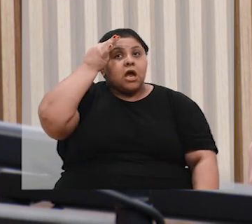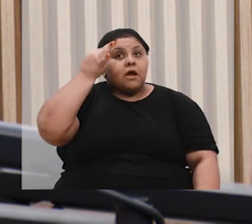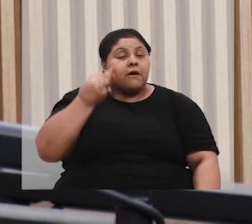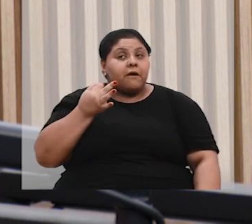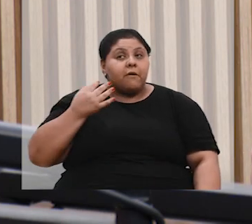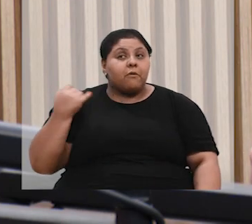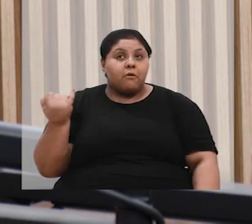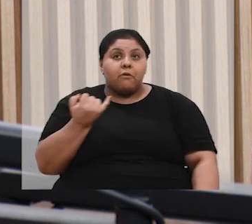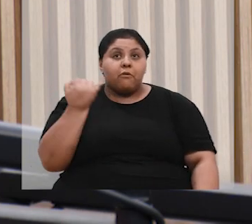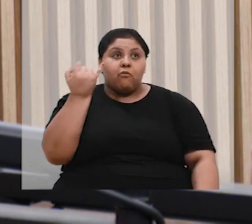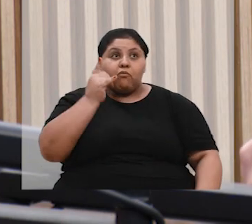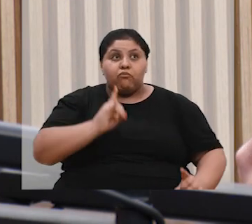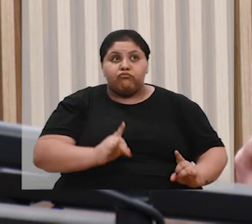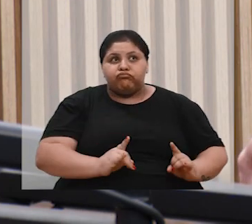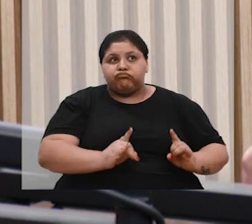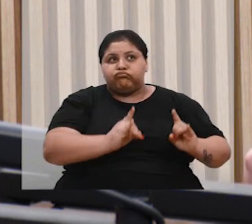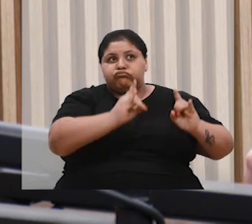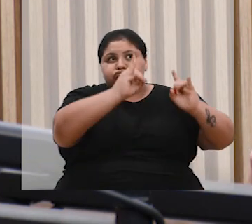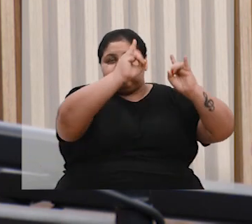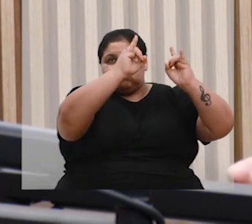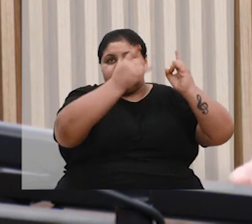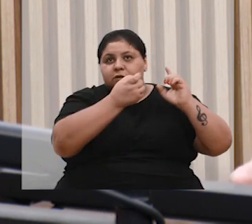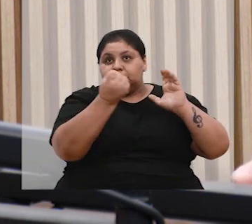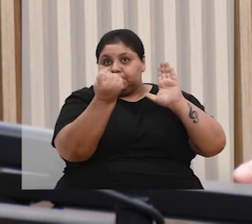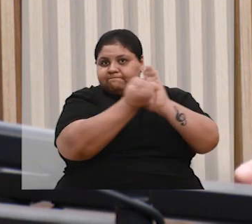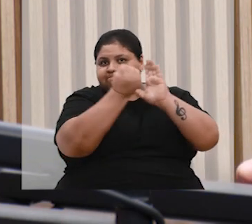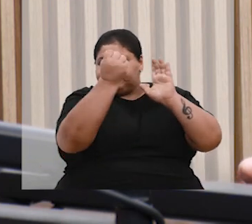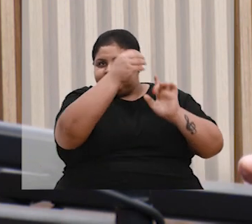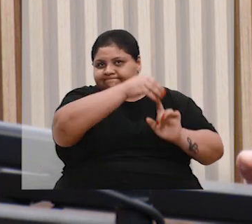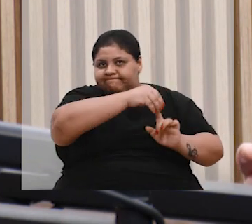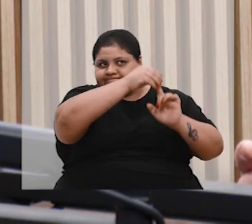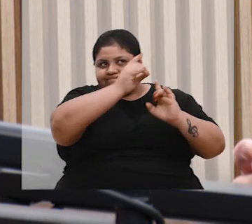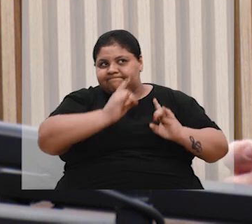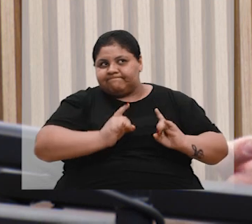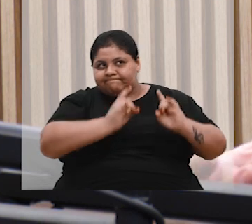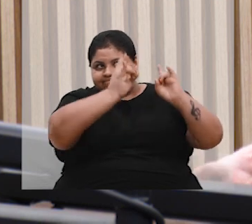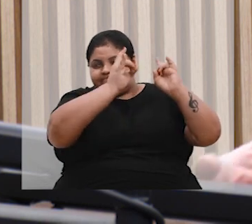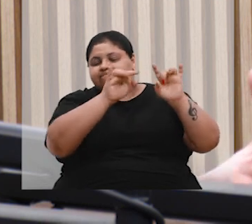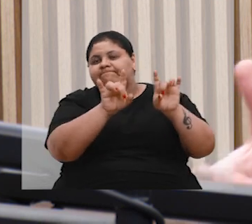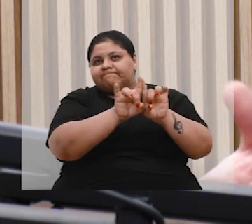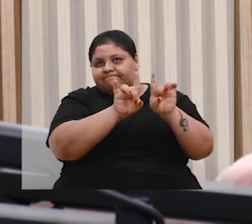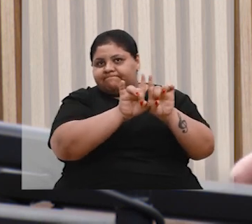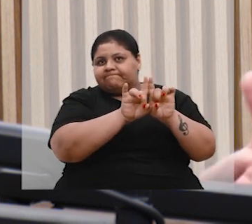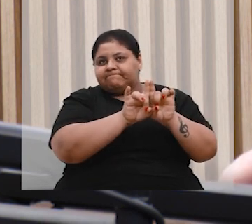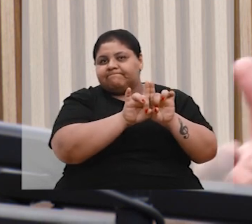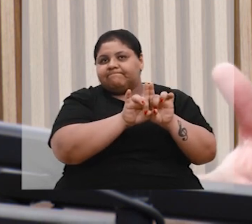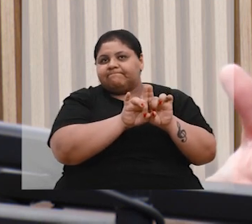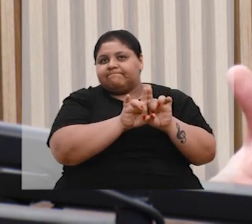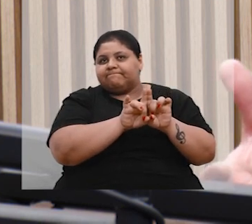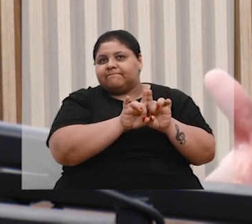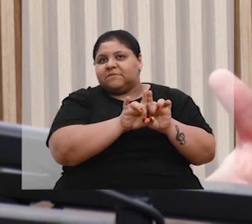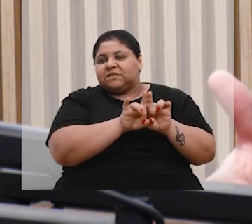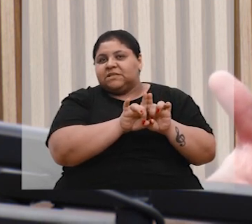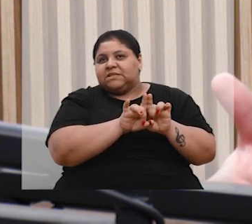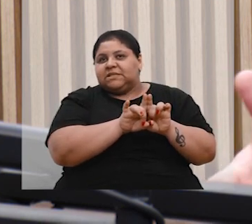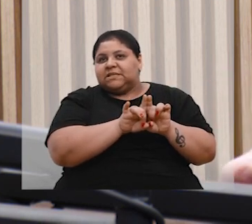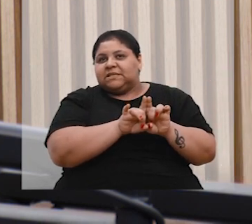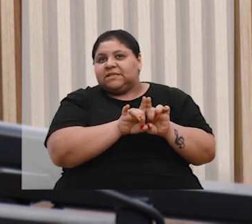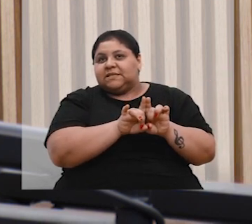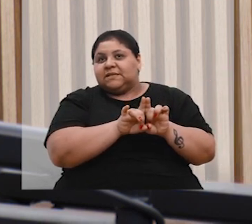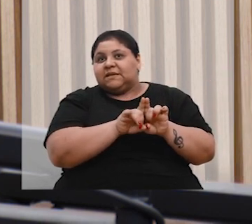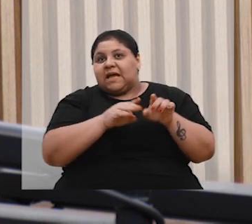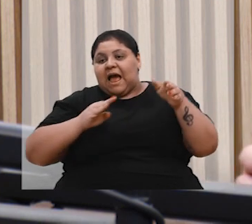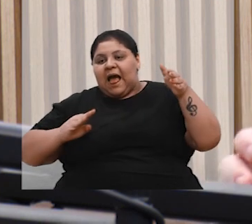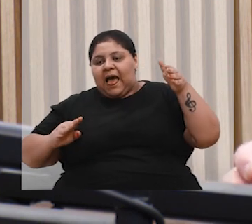fundamental do prédio, né? E uma das marcas principais do prédio também ele encarna um pouco dessa ideia,